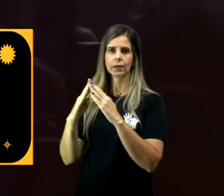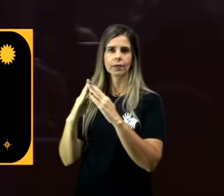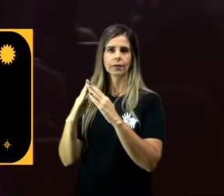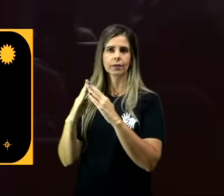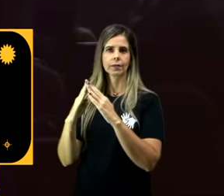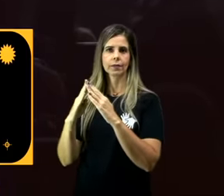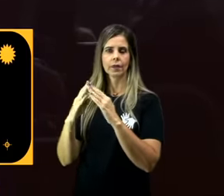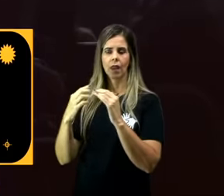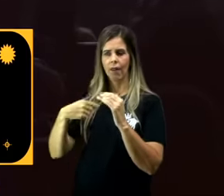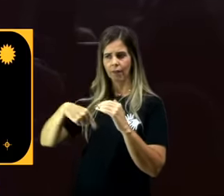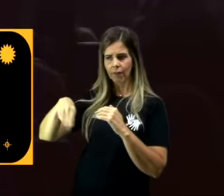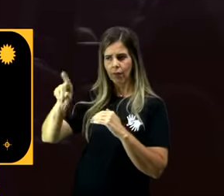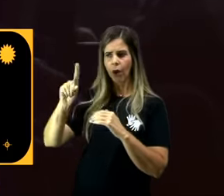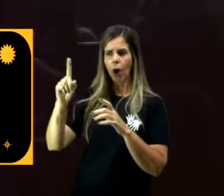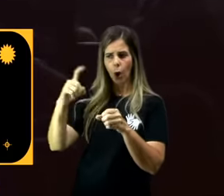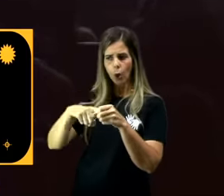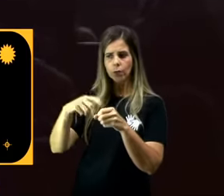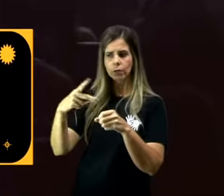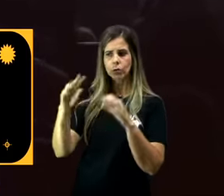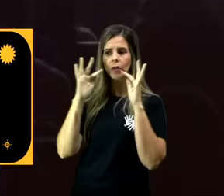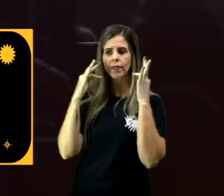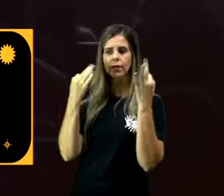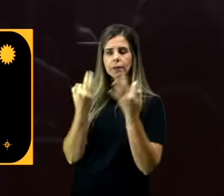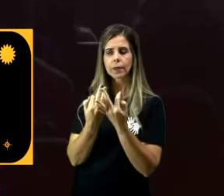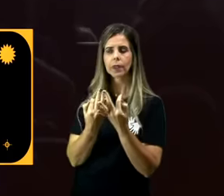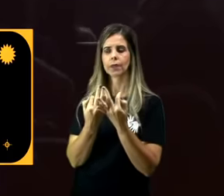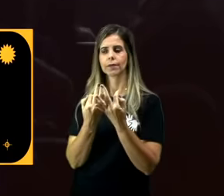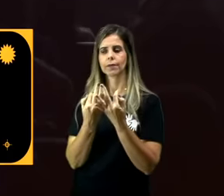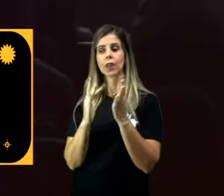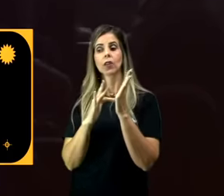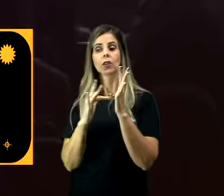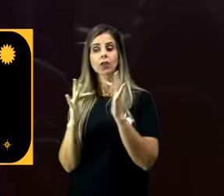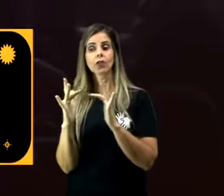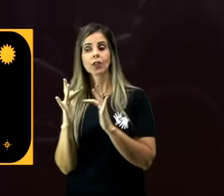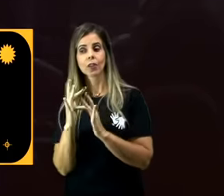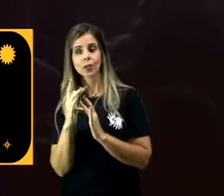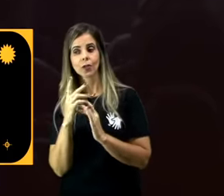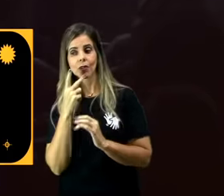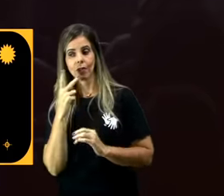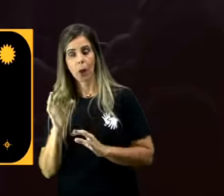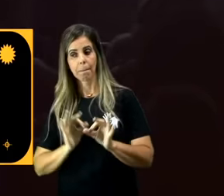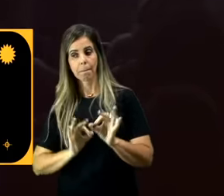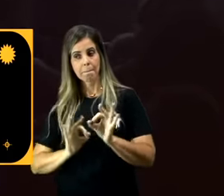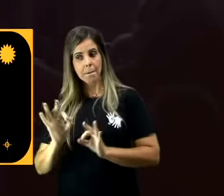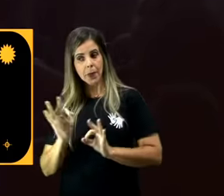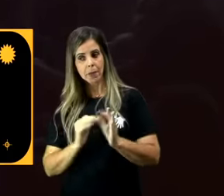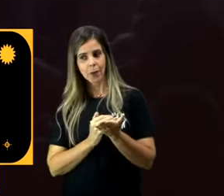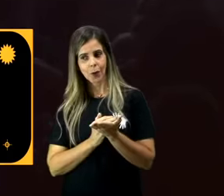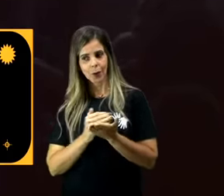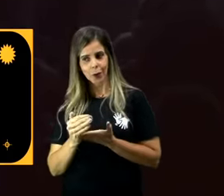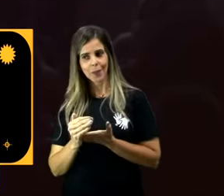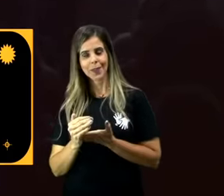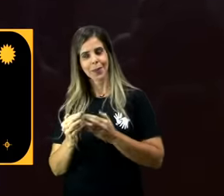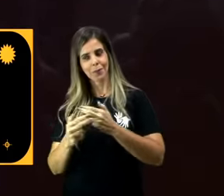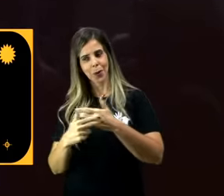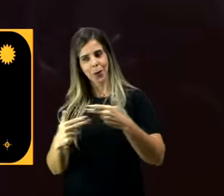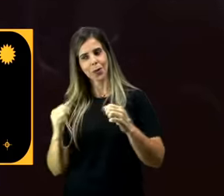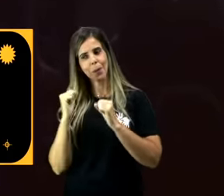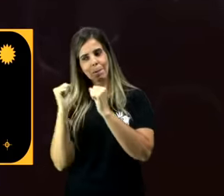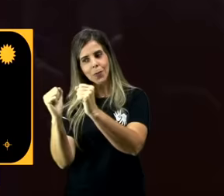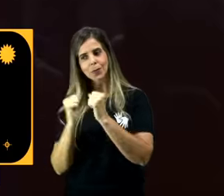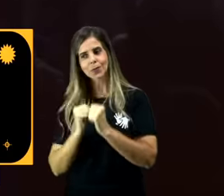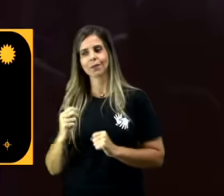vai para sua família. Jesus estava dizendo para ele: prepara, porque eu vou começar algo poderoso através da tua família. Pega, pega,